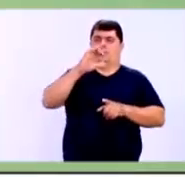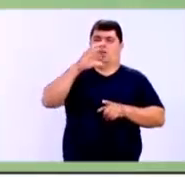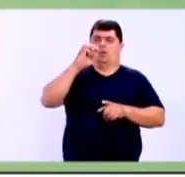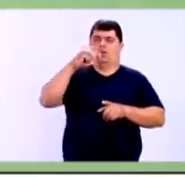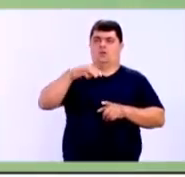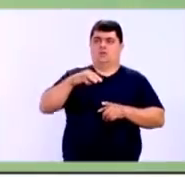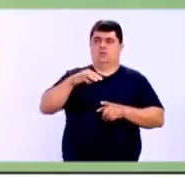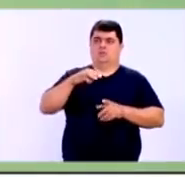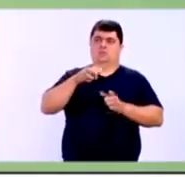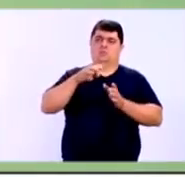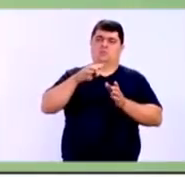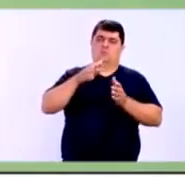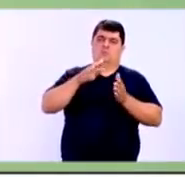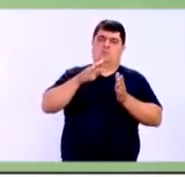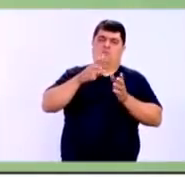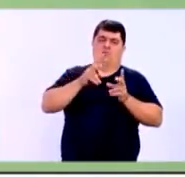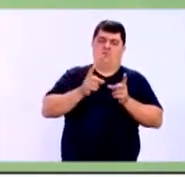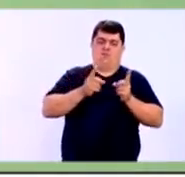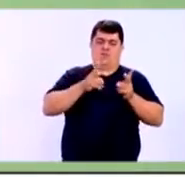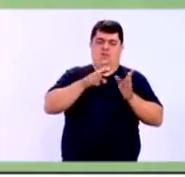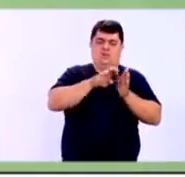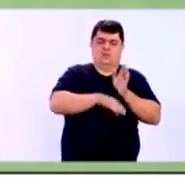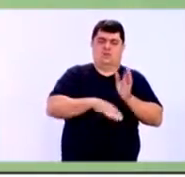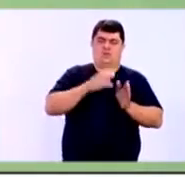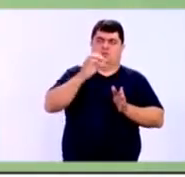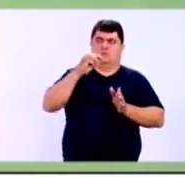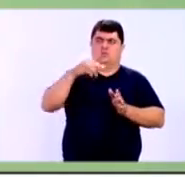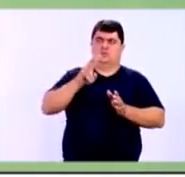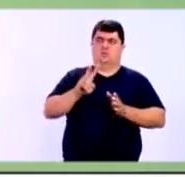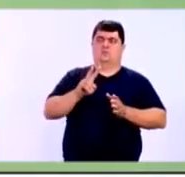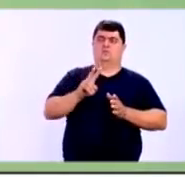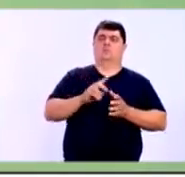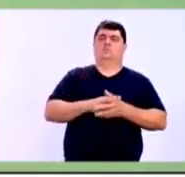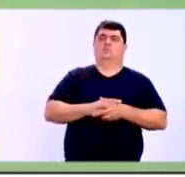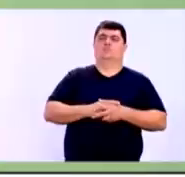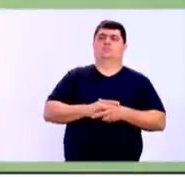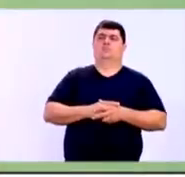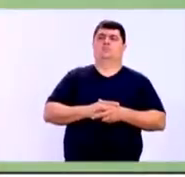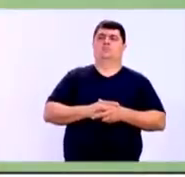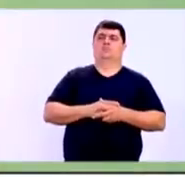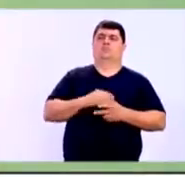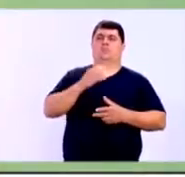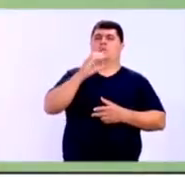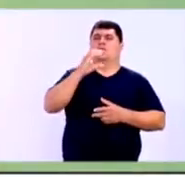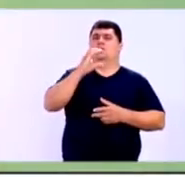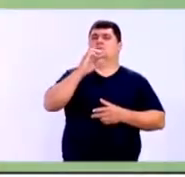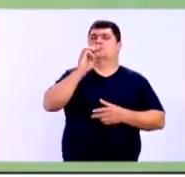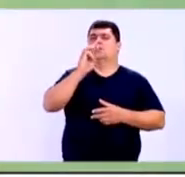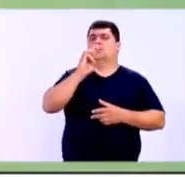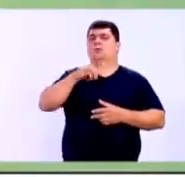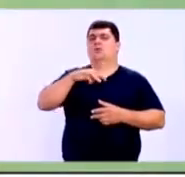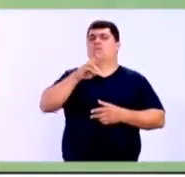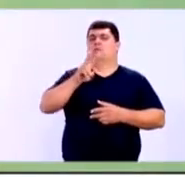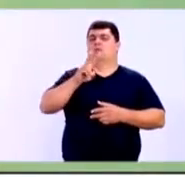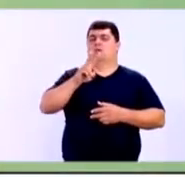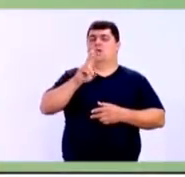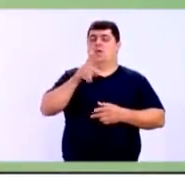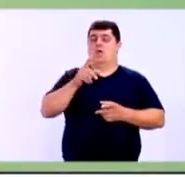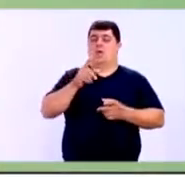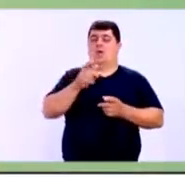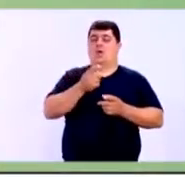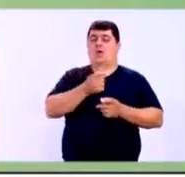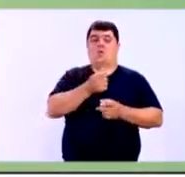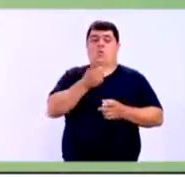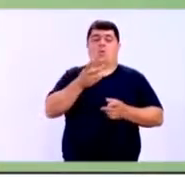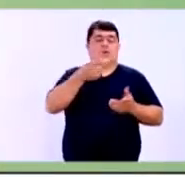vendas menos CMV. Espera aí, vamos desdobrar essa sopa de letrinhas. O que é CMV? Custo de